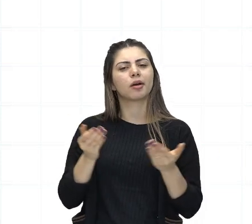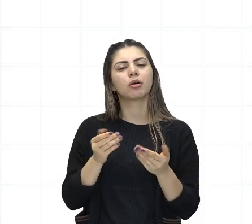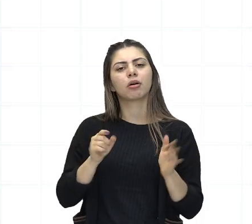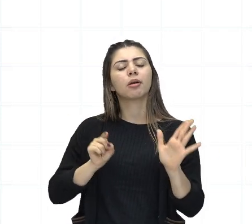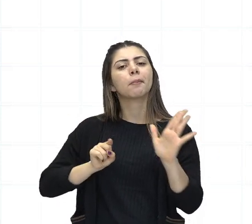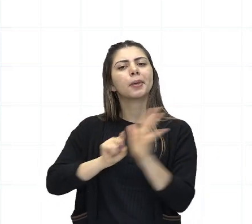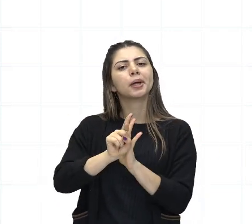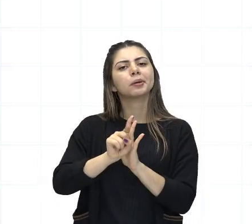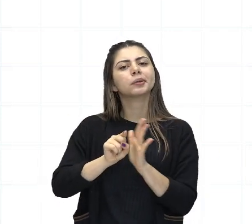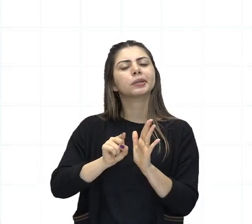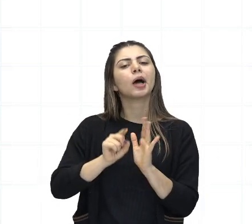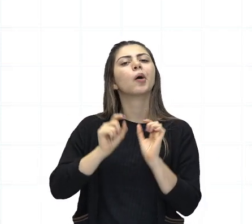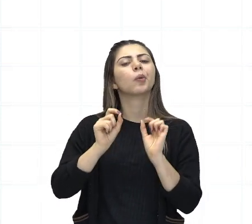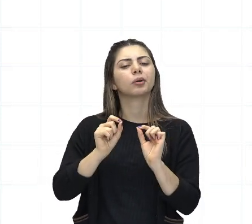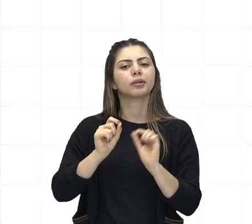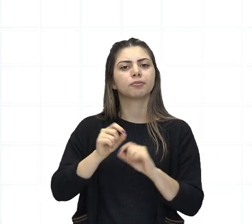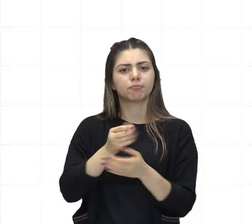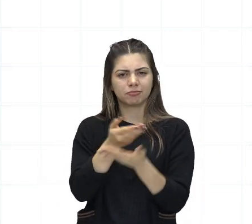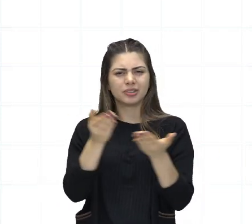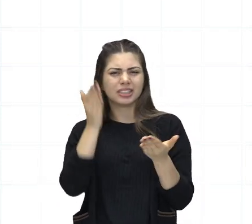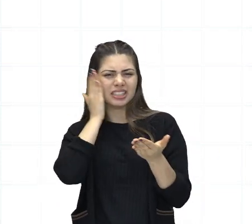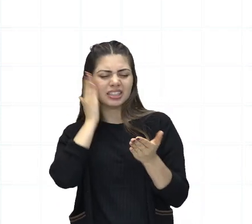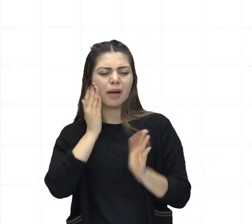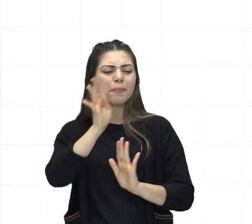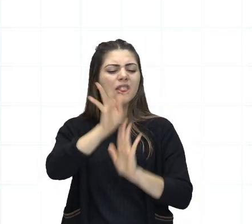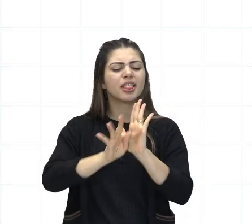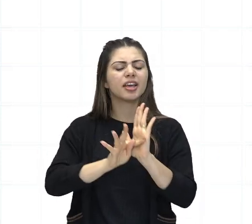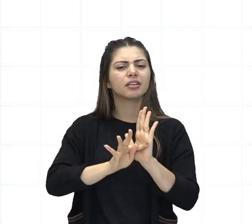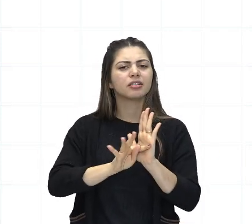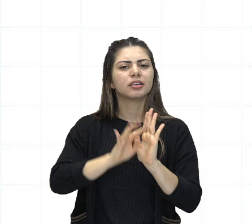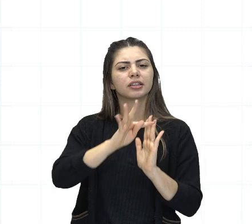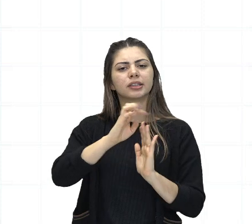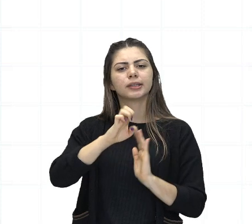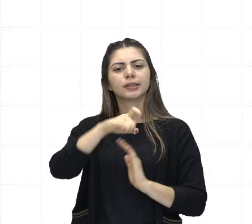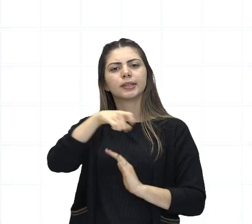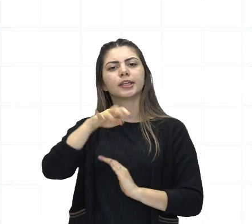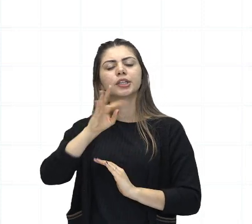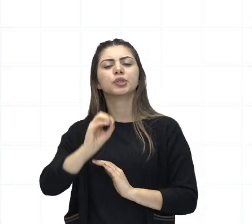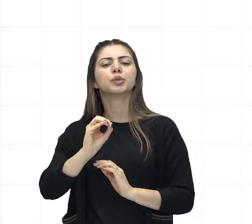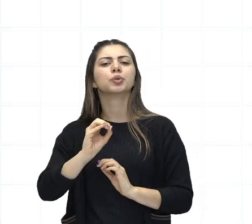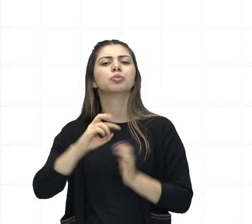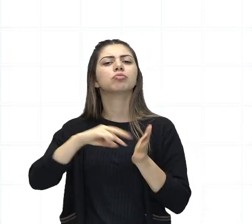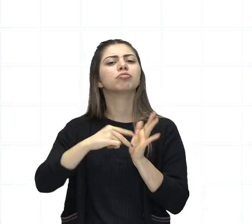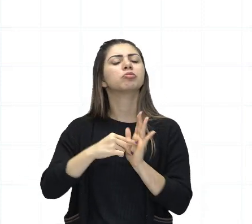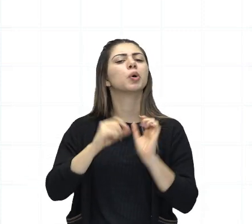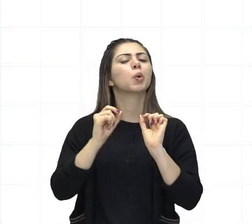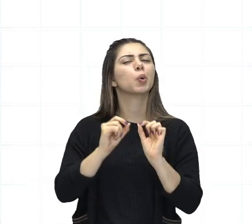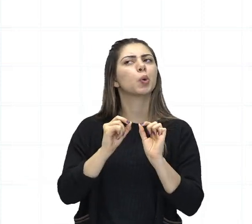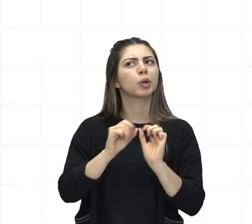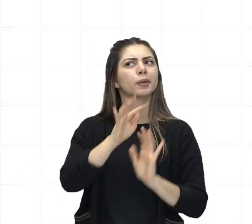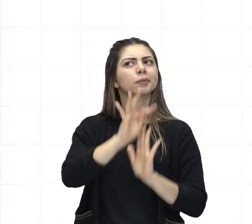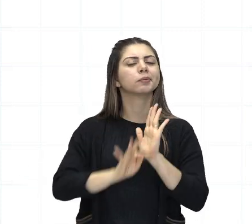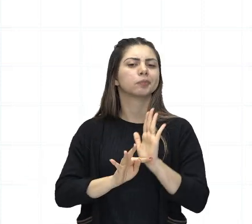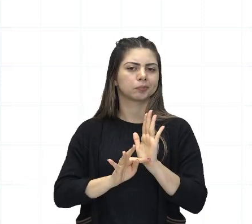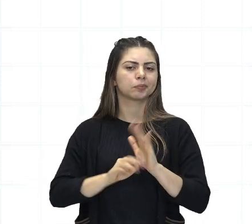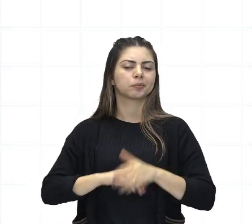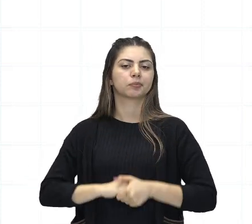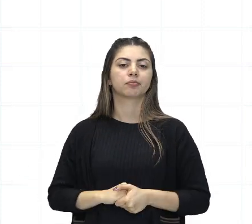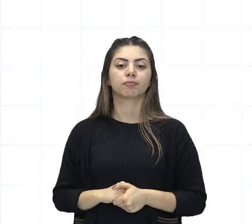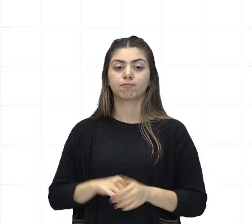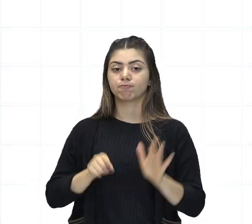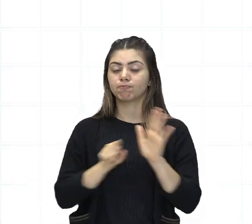de vocês se você sabe o que é um texto, né? Você sabe o que é um texto?